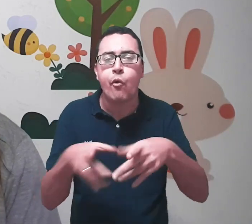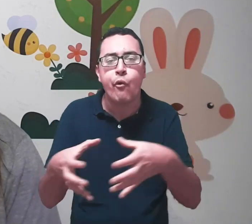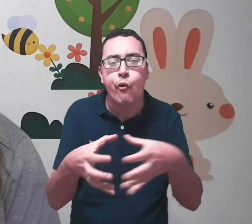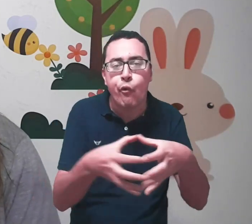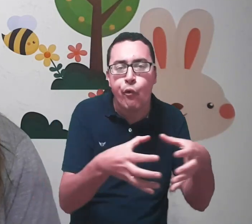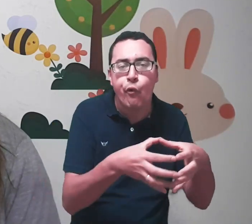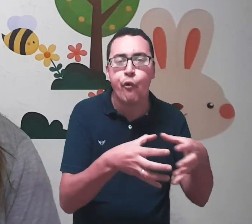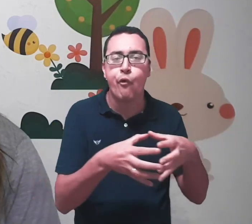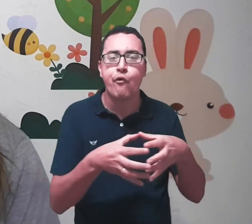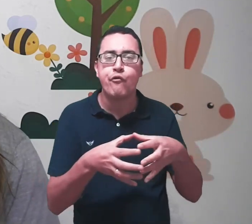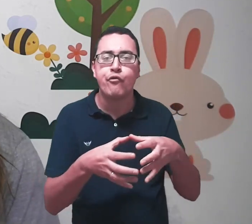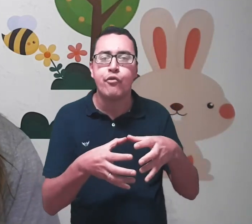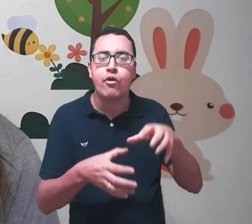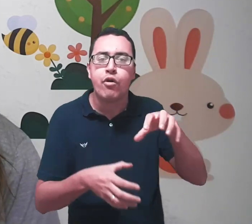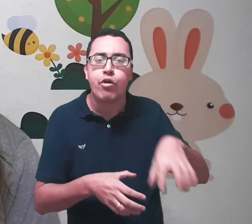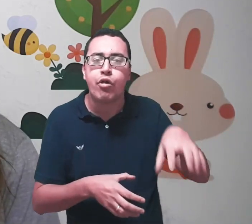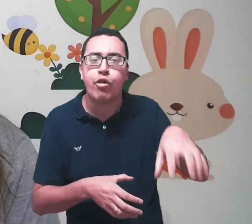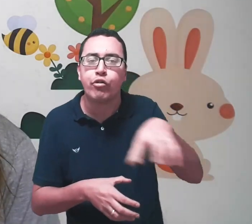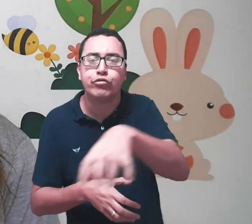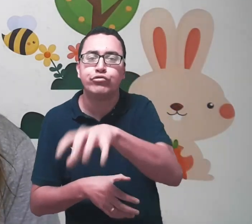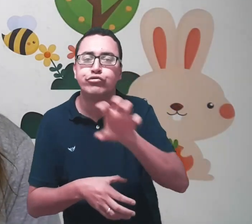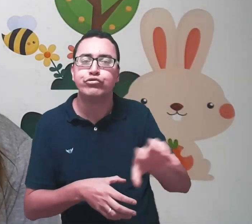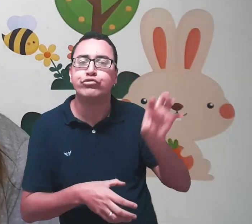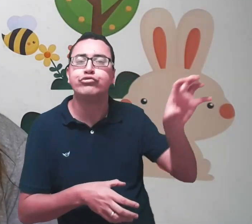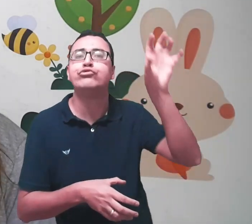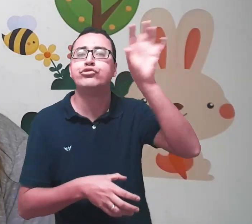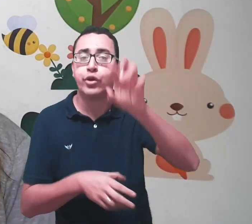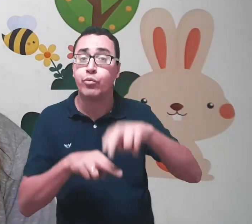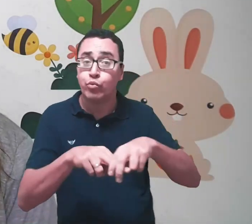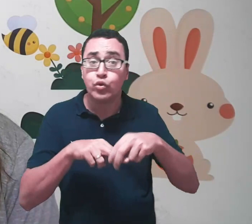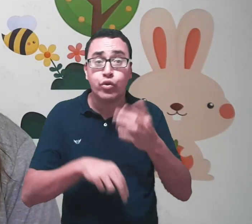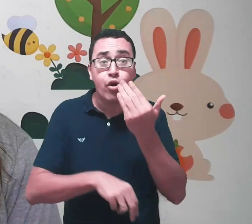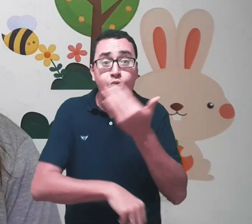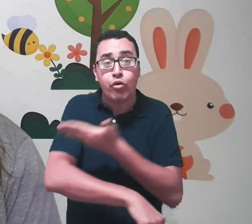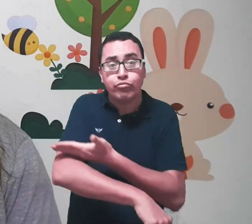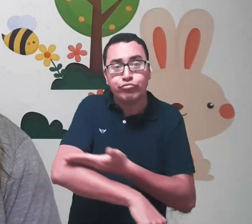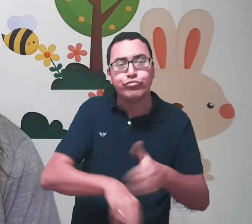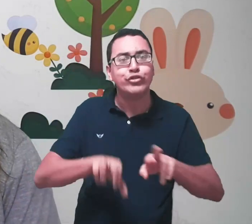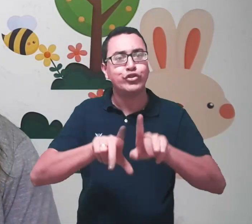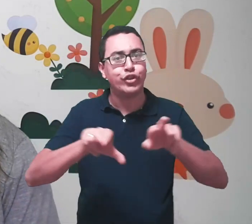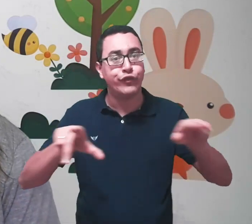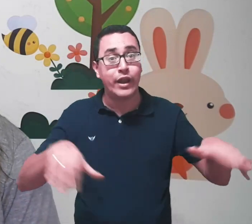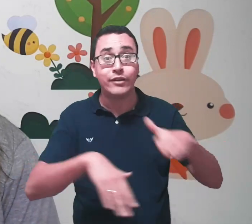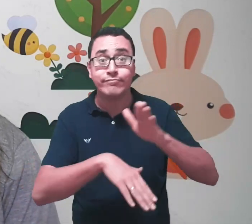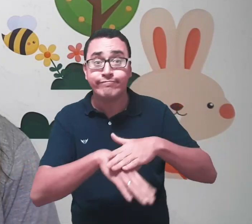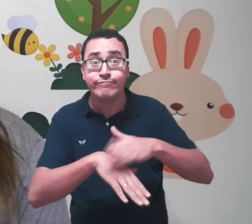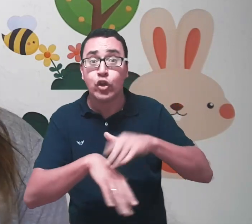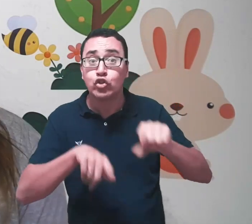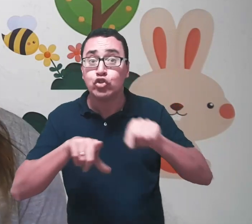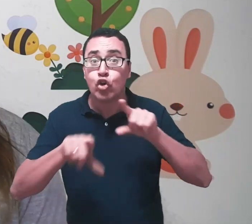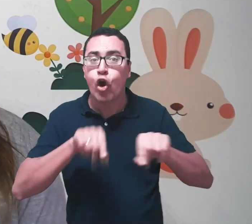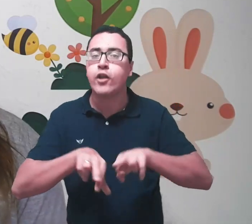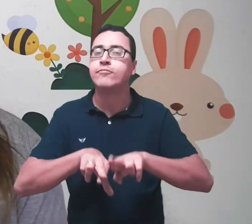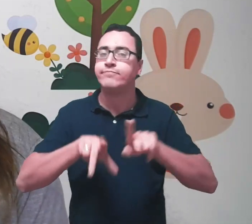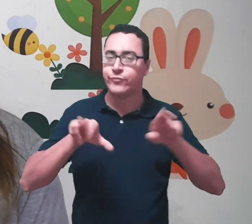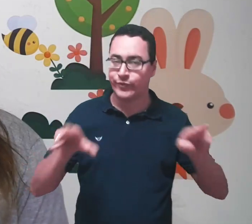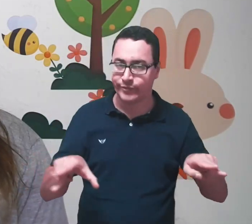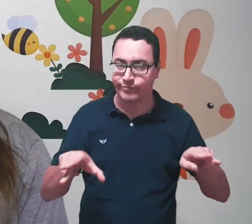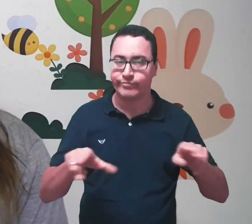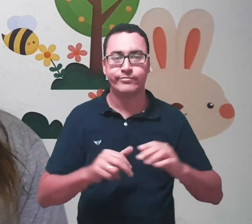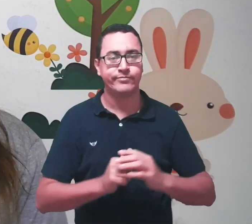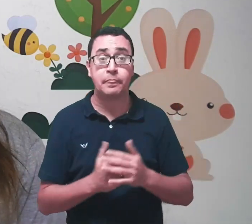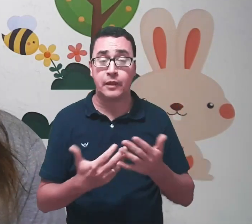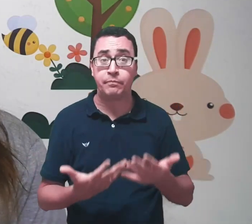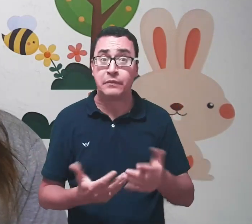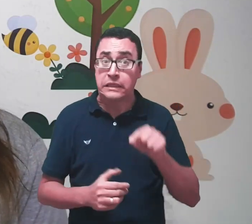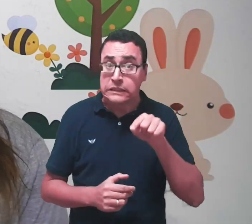são hábitos alimentares diferentes, são escolhas diferentes. E isso não está